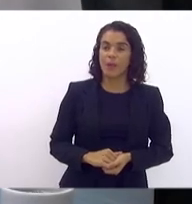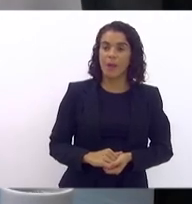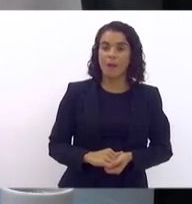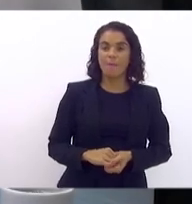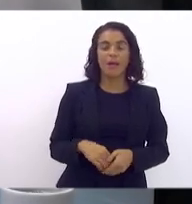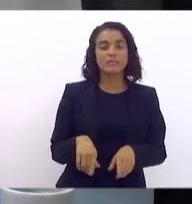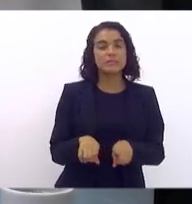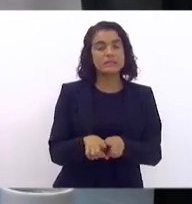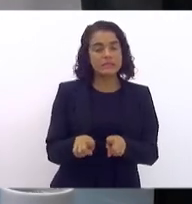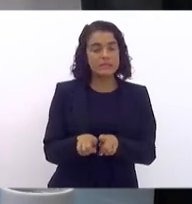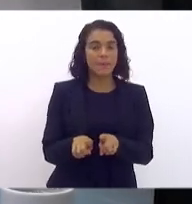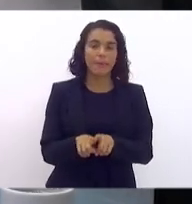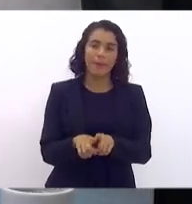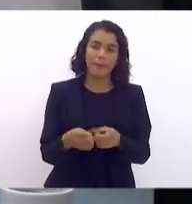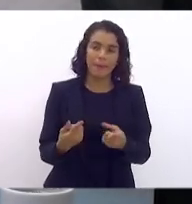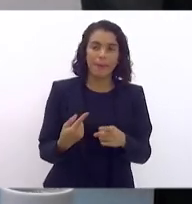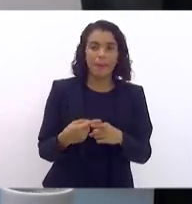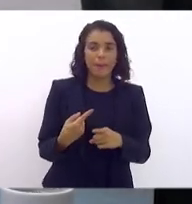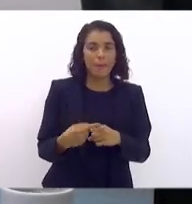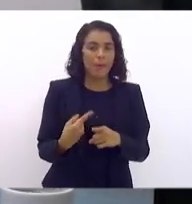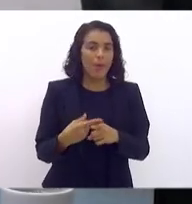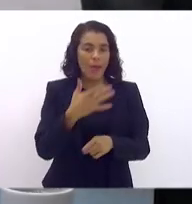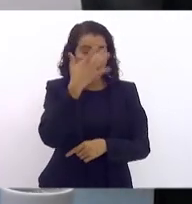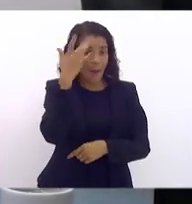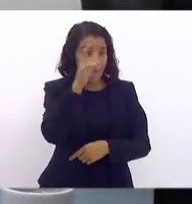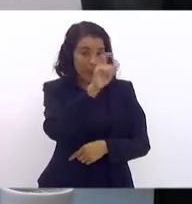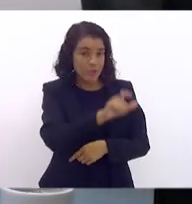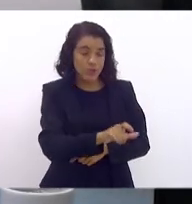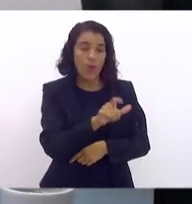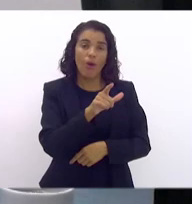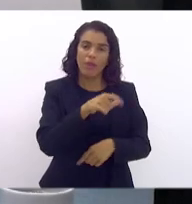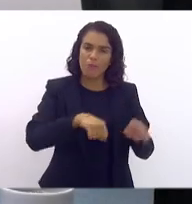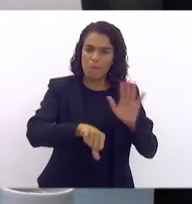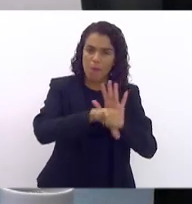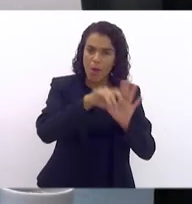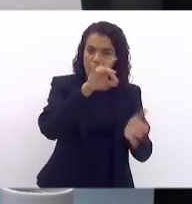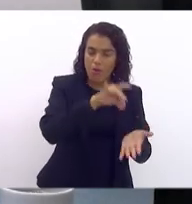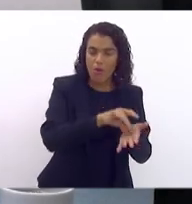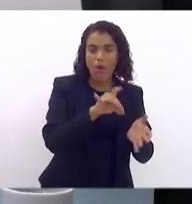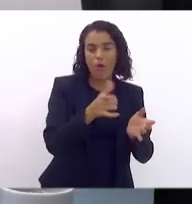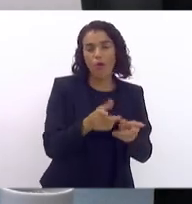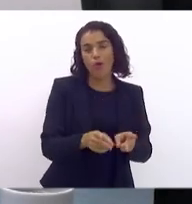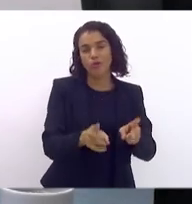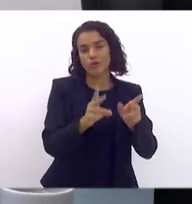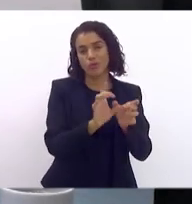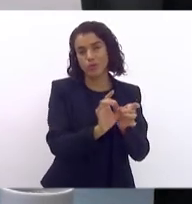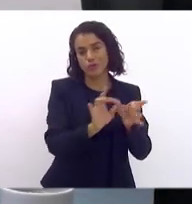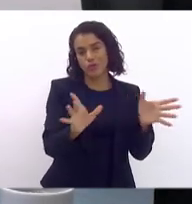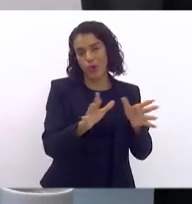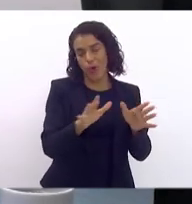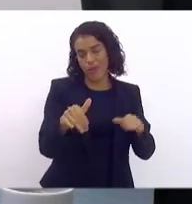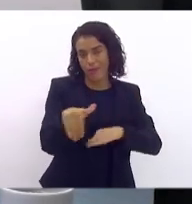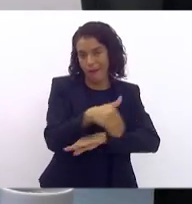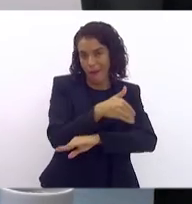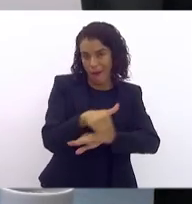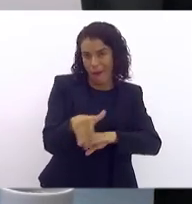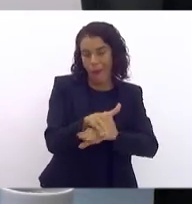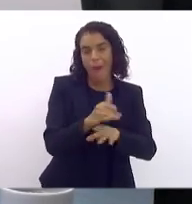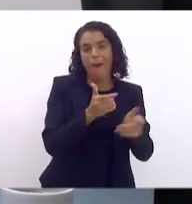um temor pra sociedade que é pessoa que realmente cometeu o crime continue solta cometendo